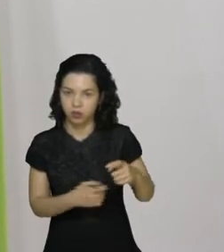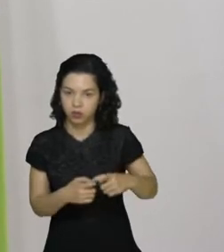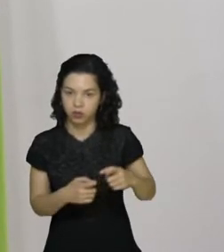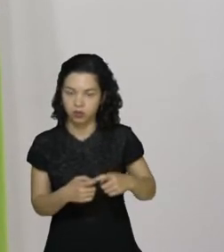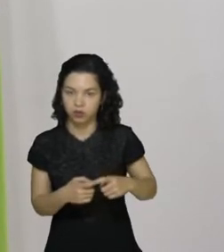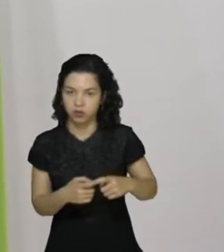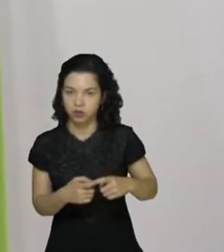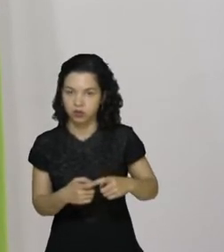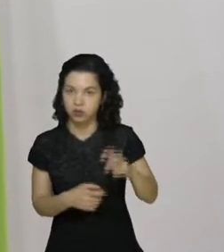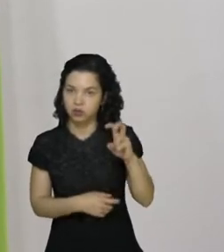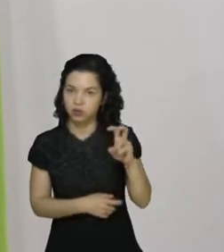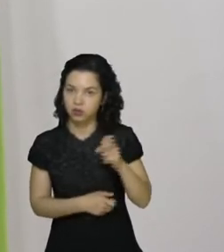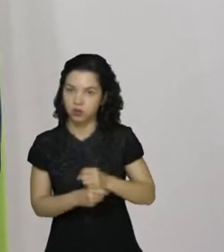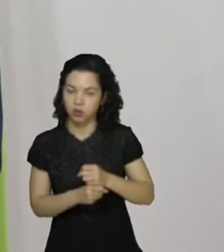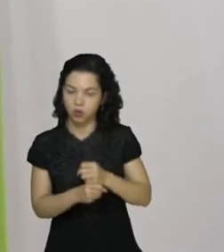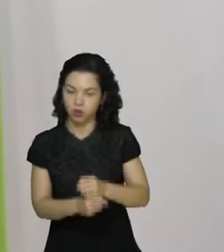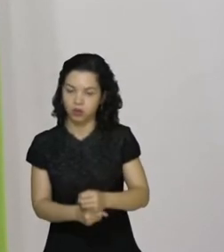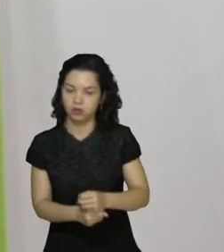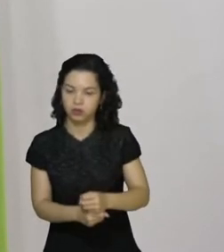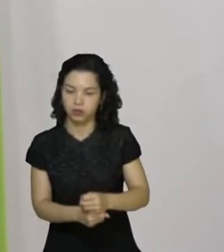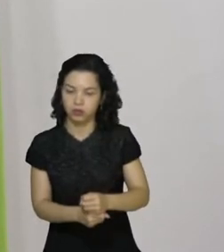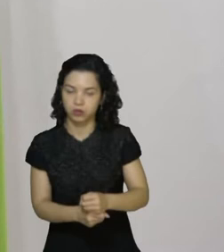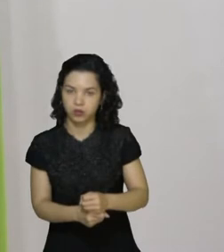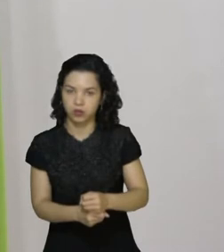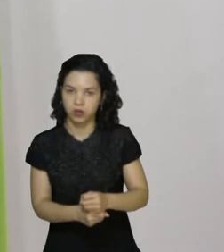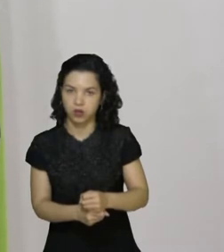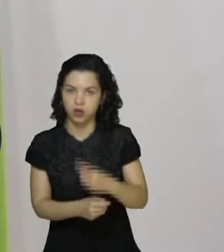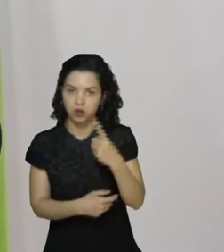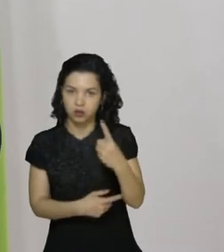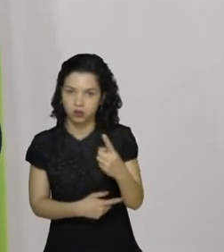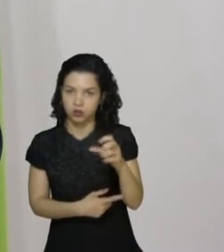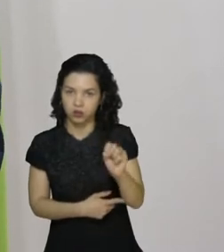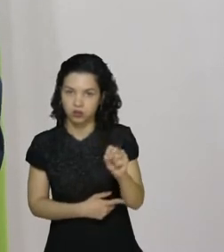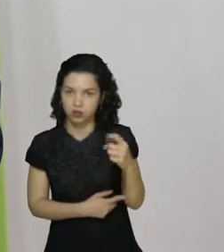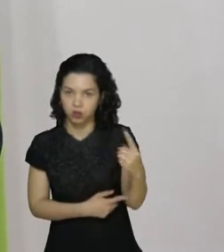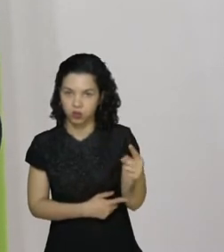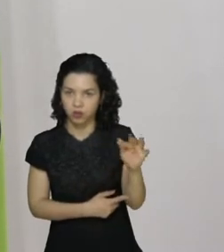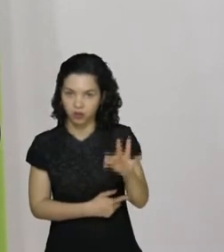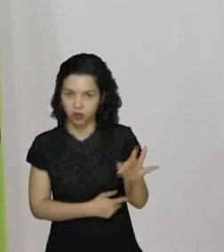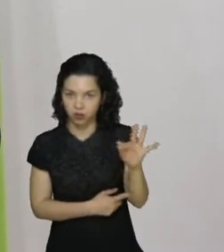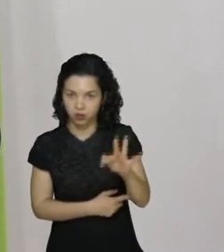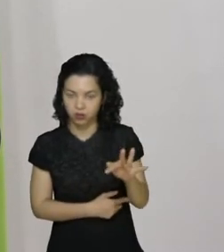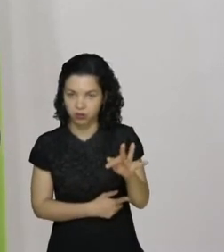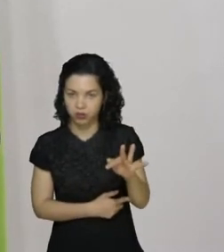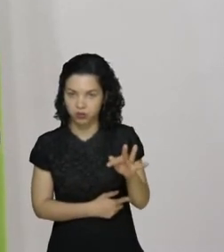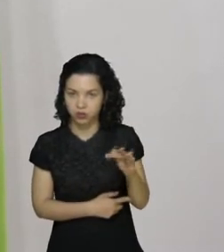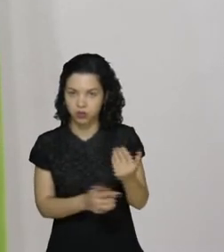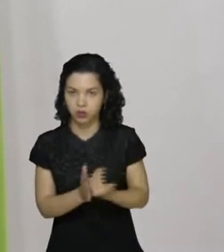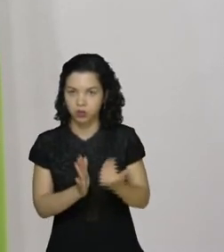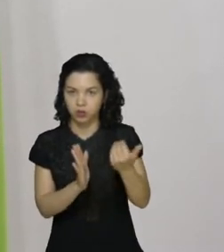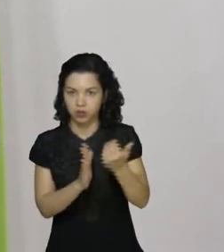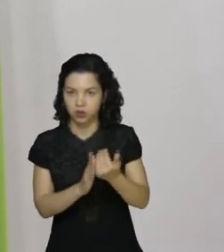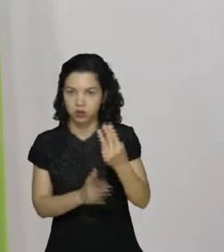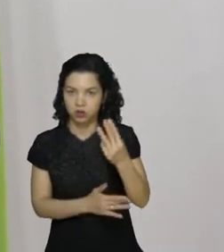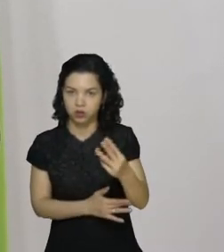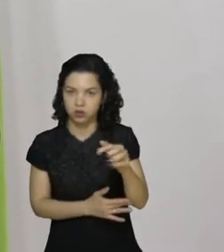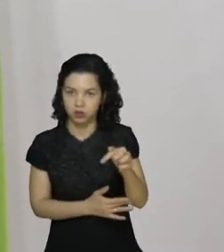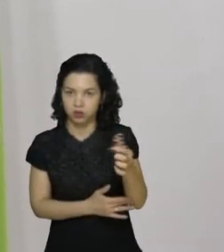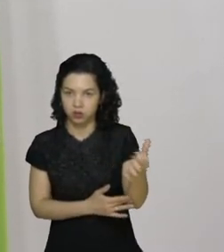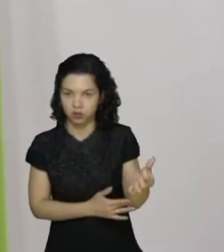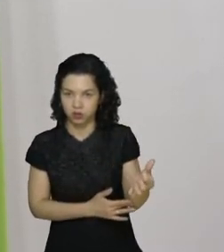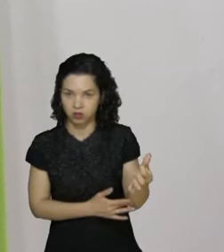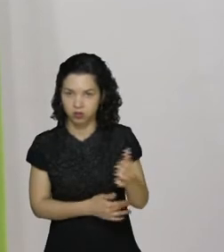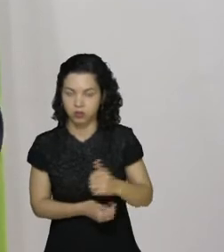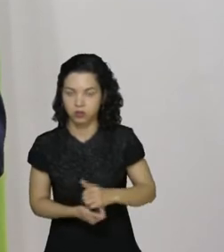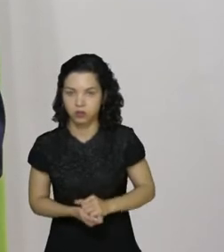5 anos, elas saíram de 181 faculdades no Brasil para 376.